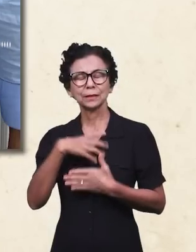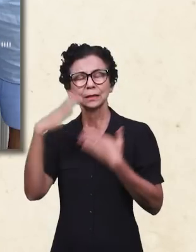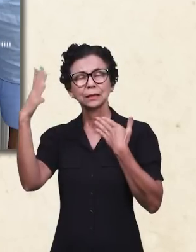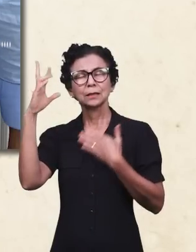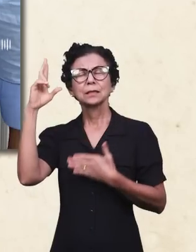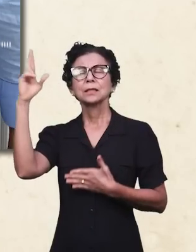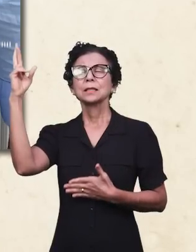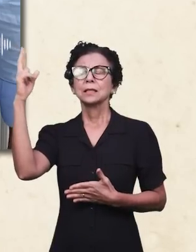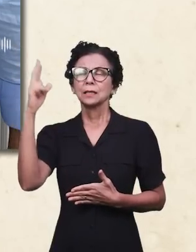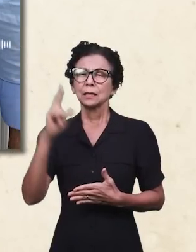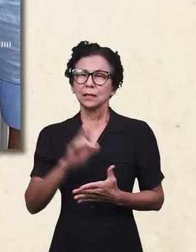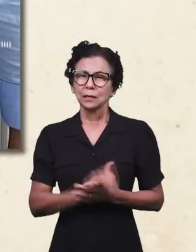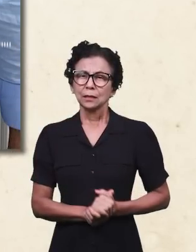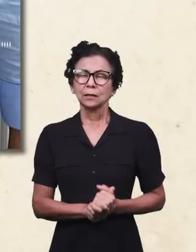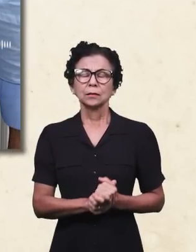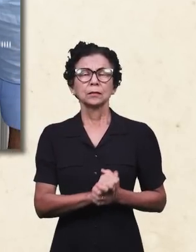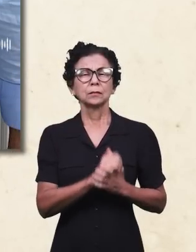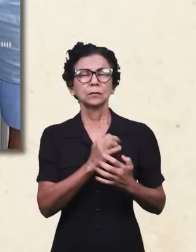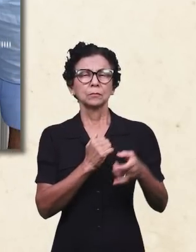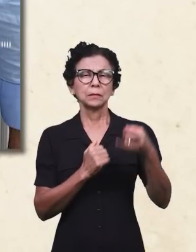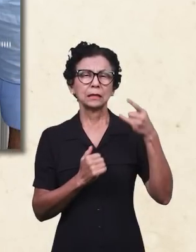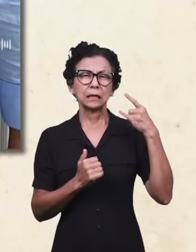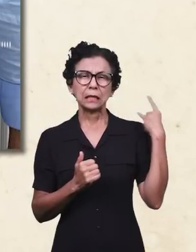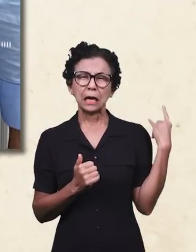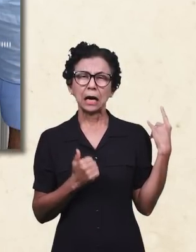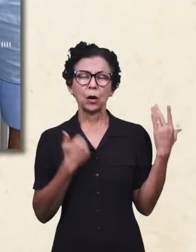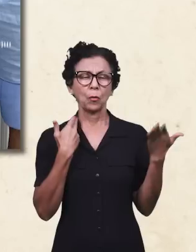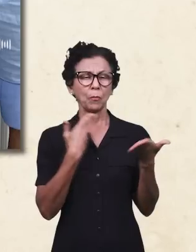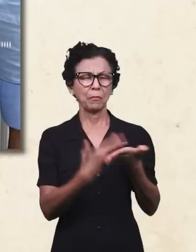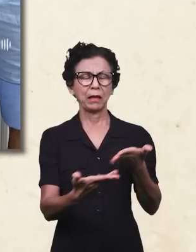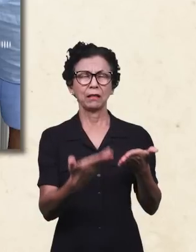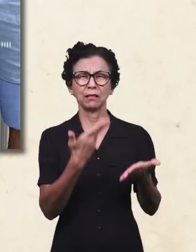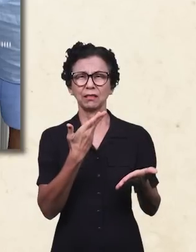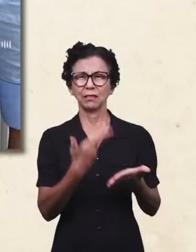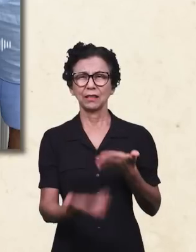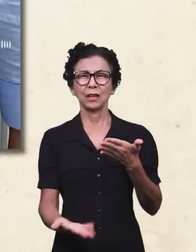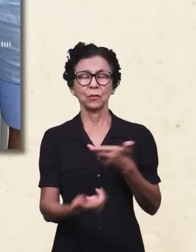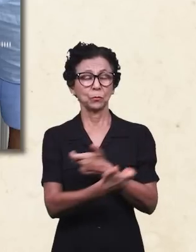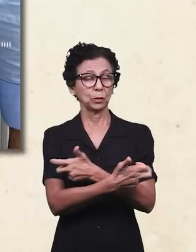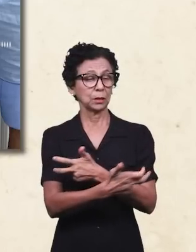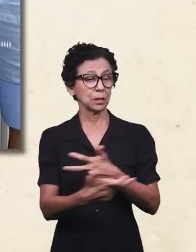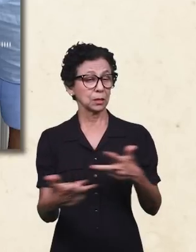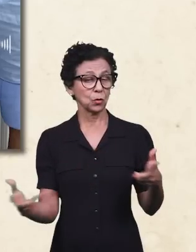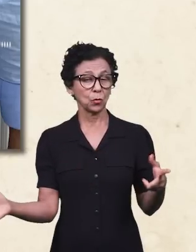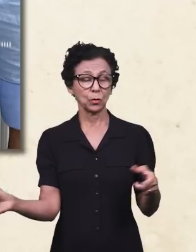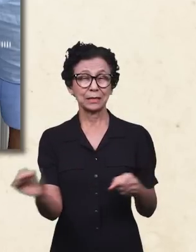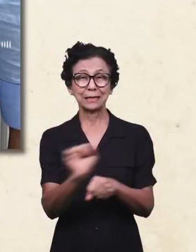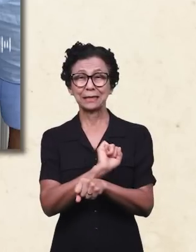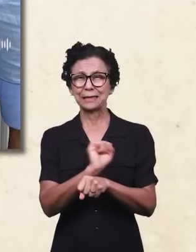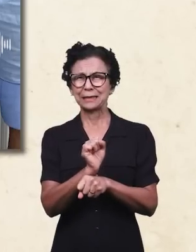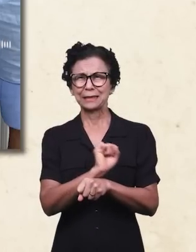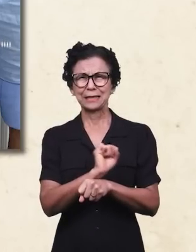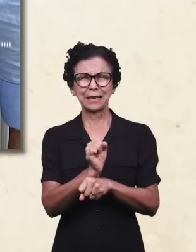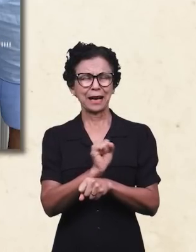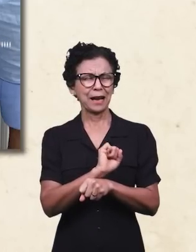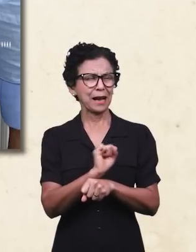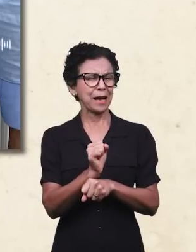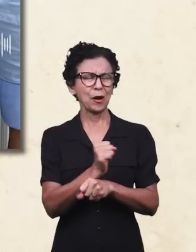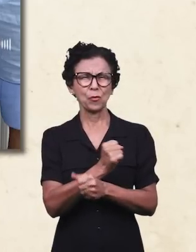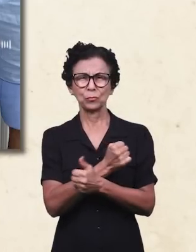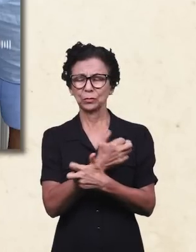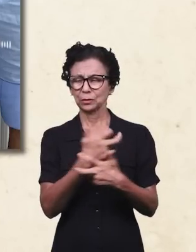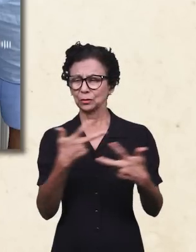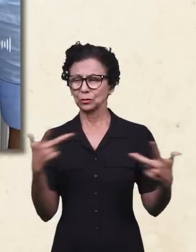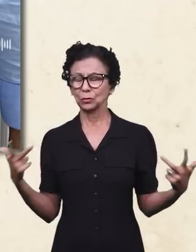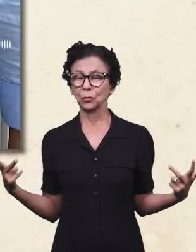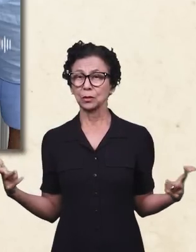perdas materiais, que incluíram cargos, empregos, vimos um movimento intenso de comunhão e